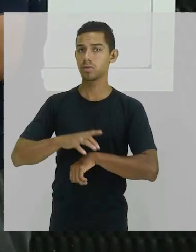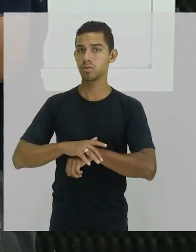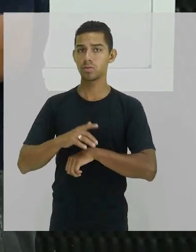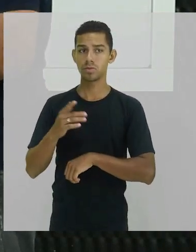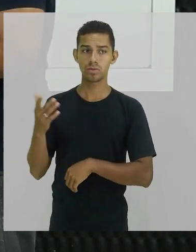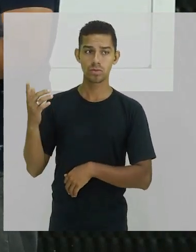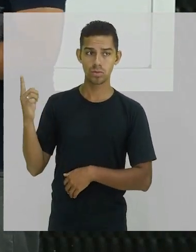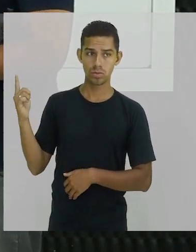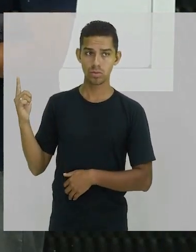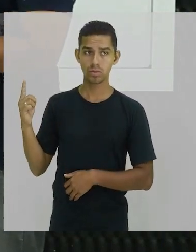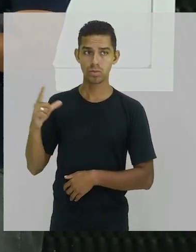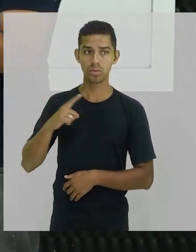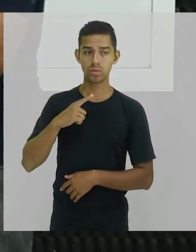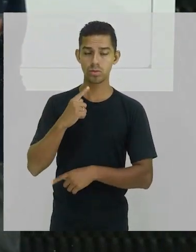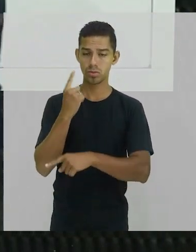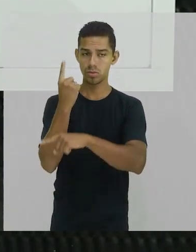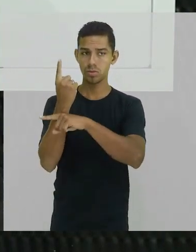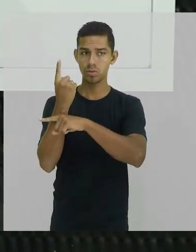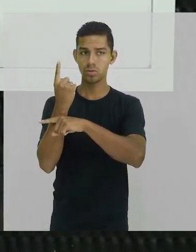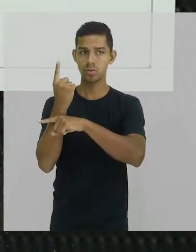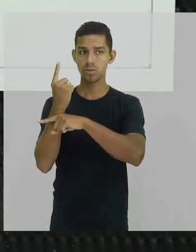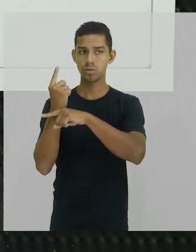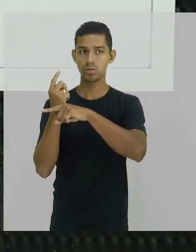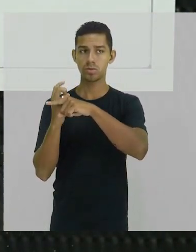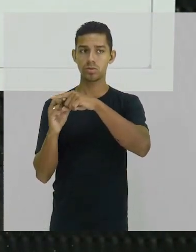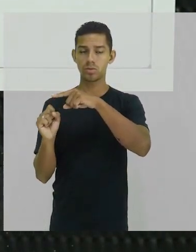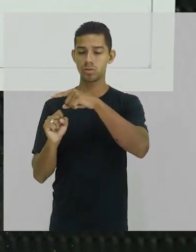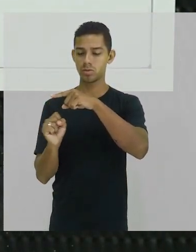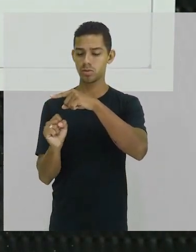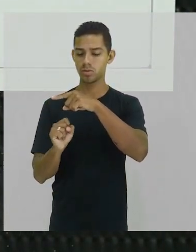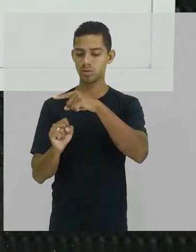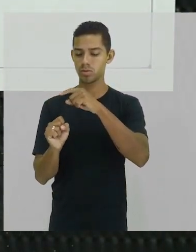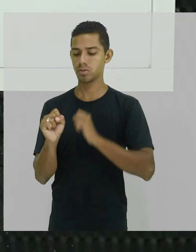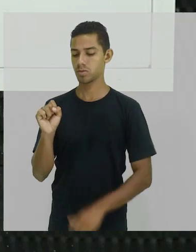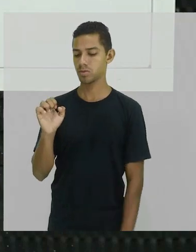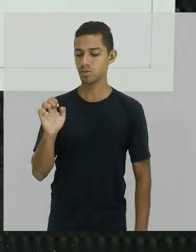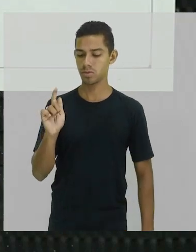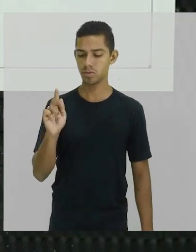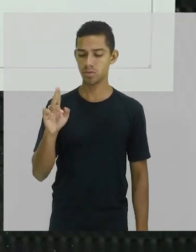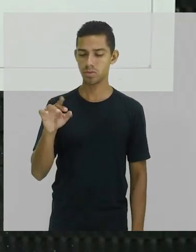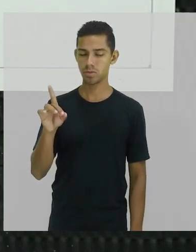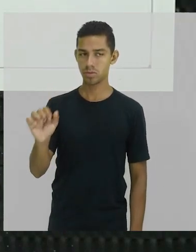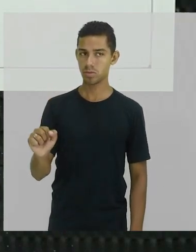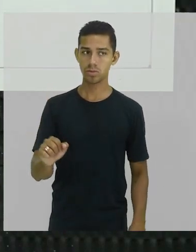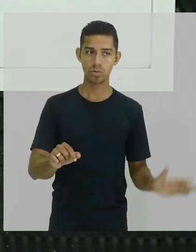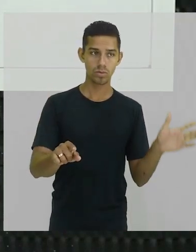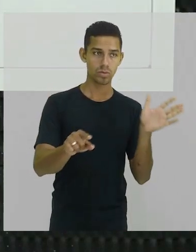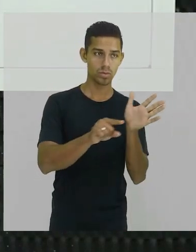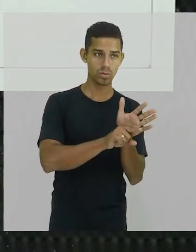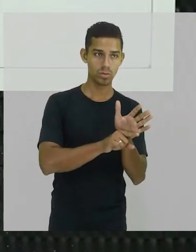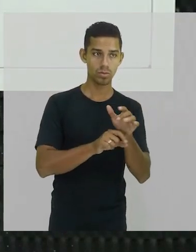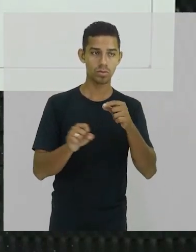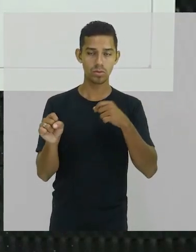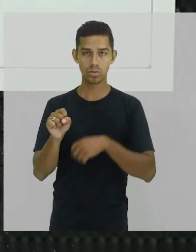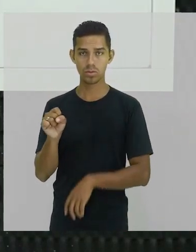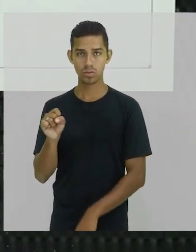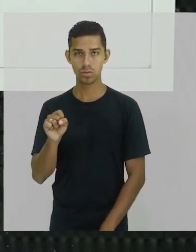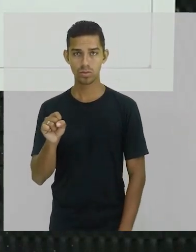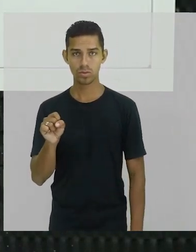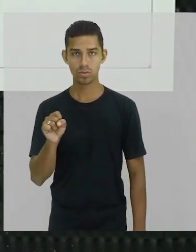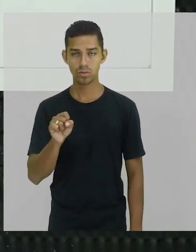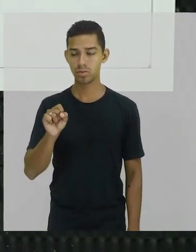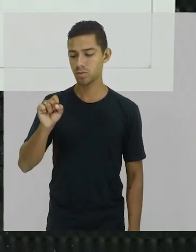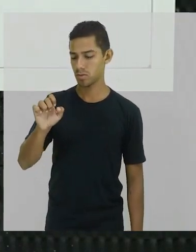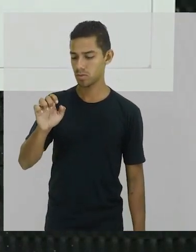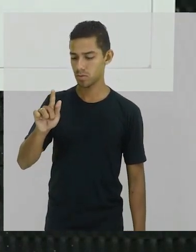segundo, tá certo? Logo, a velocidade vai ser metros por segundo, né? Então, a unidade da